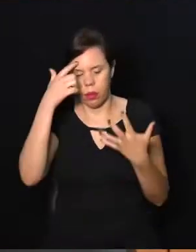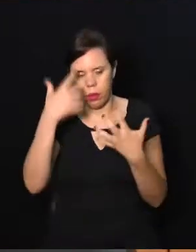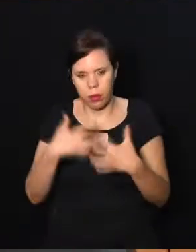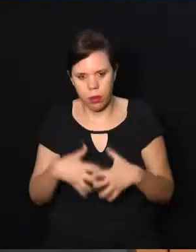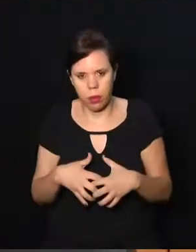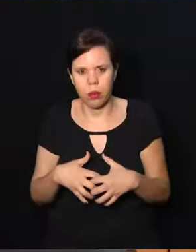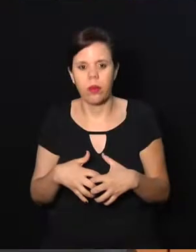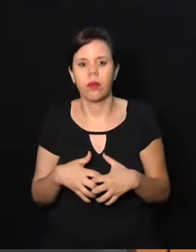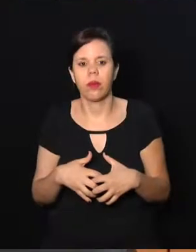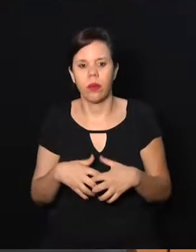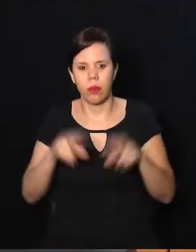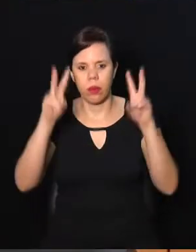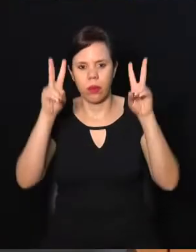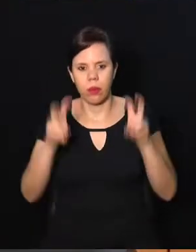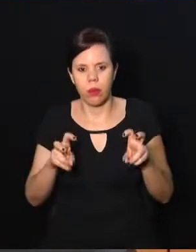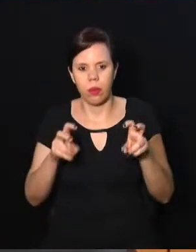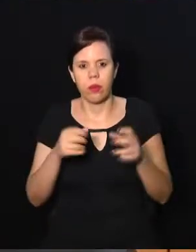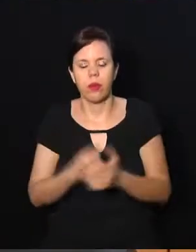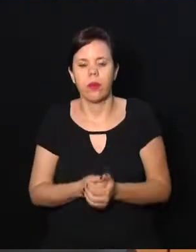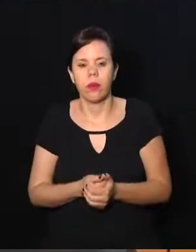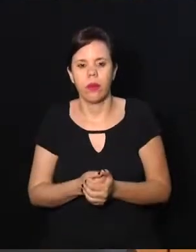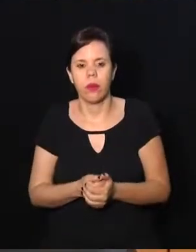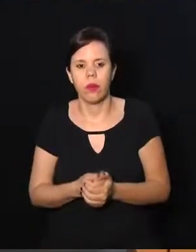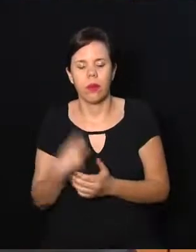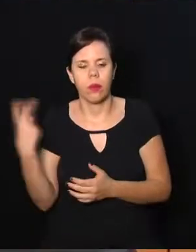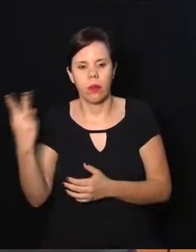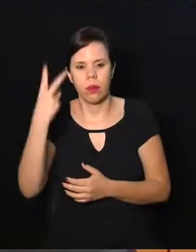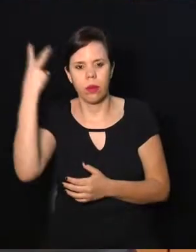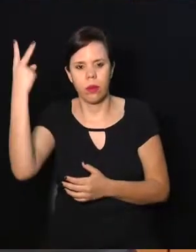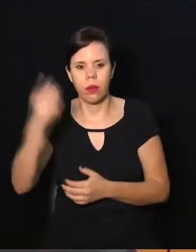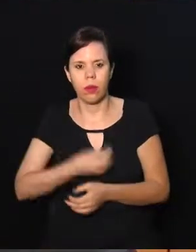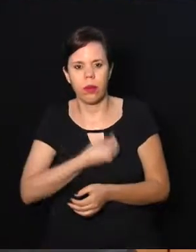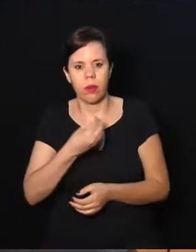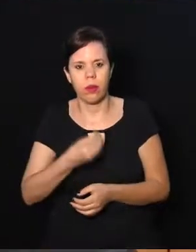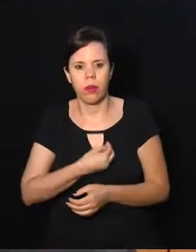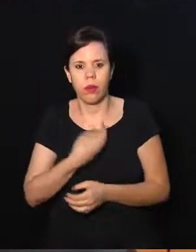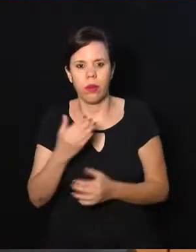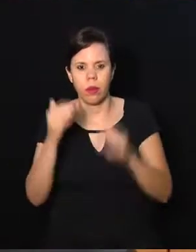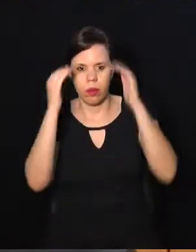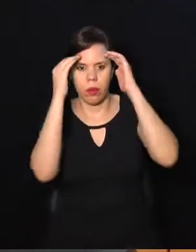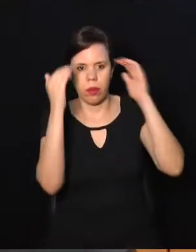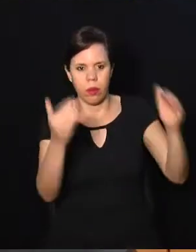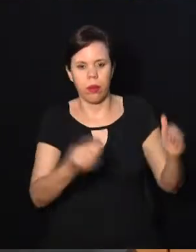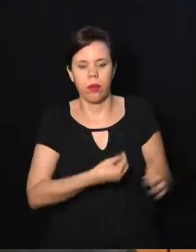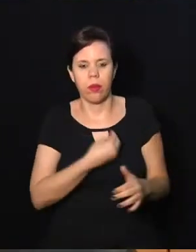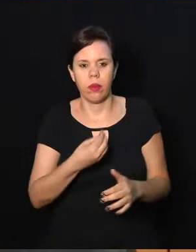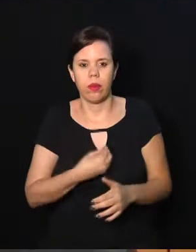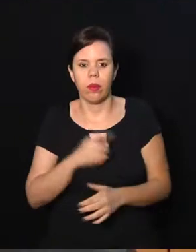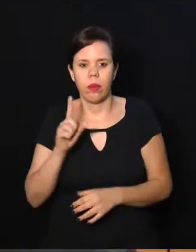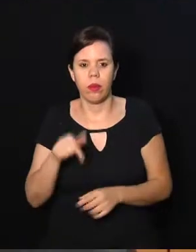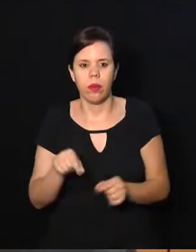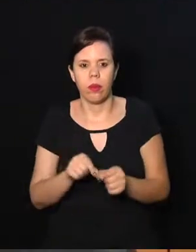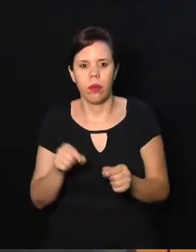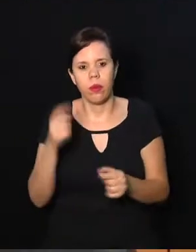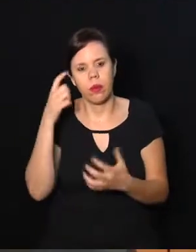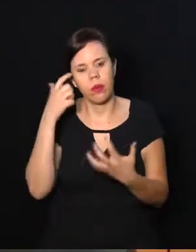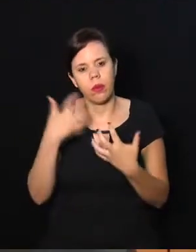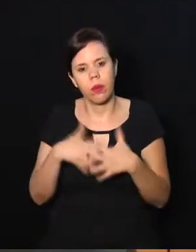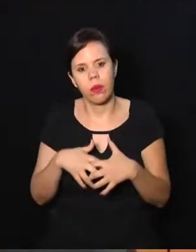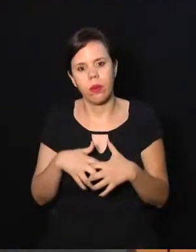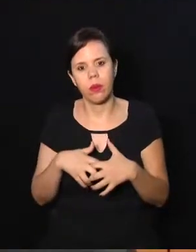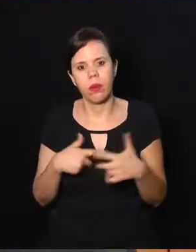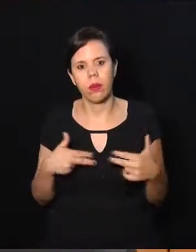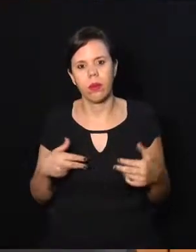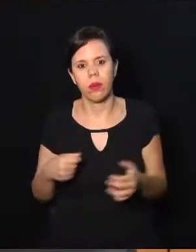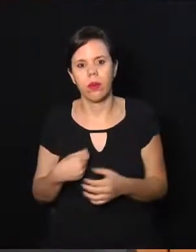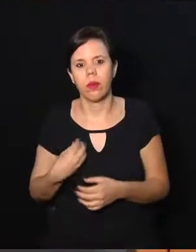reflexão a respeito do valor da vida, da dignidade da vida. Isso até me faz pensar algo